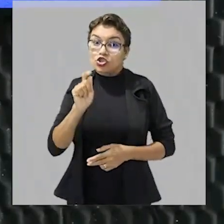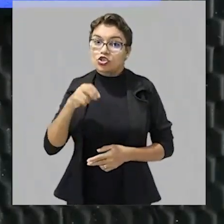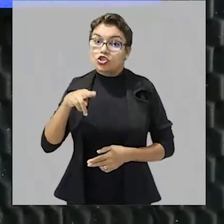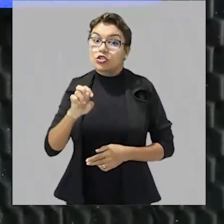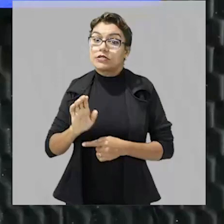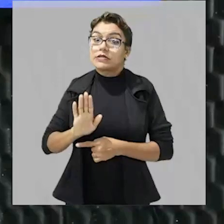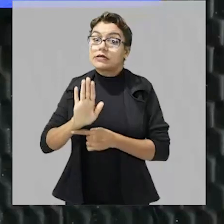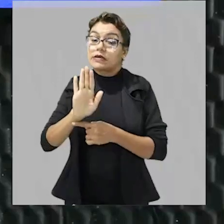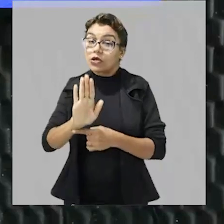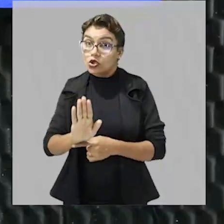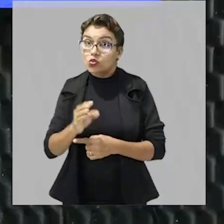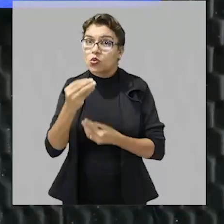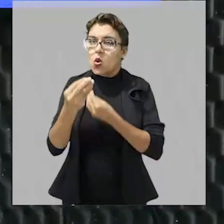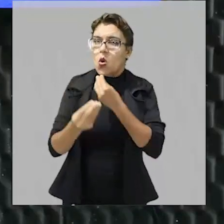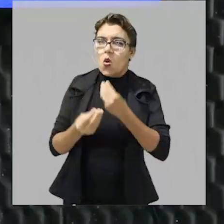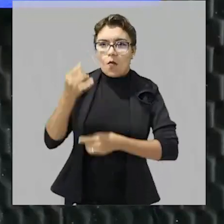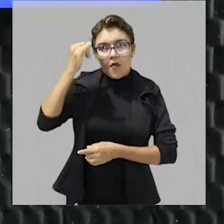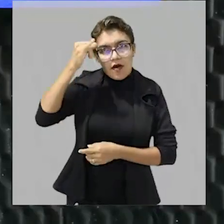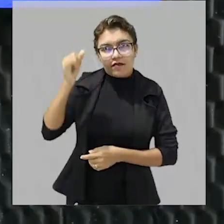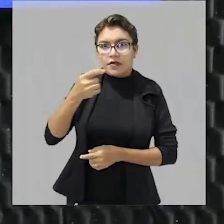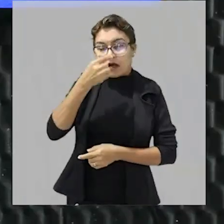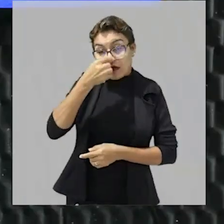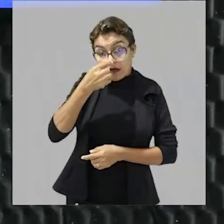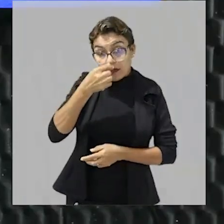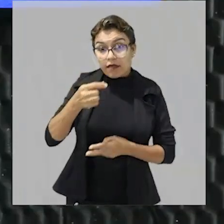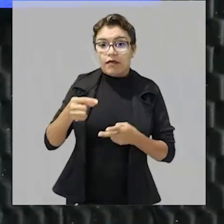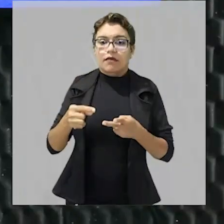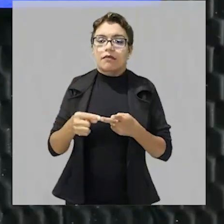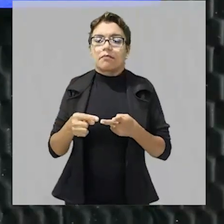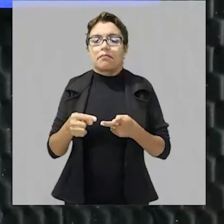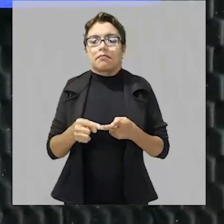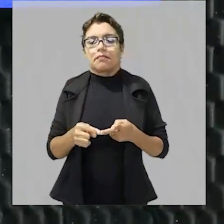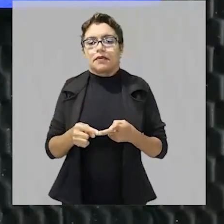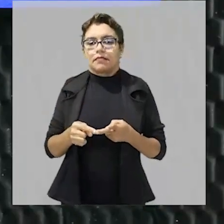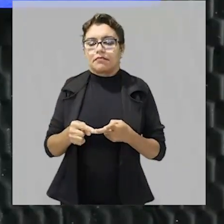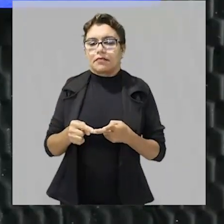alguns vírus. Ou as outras são